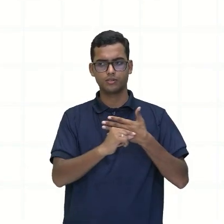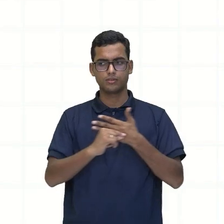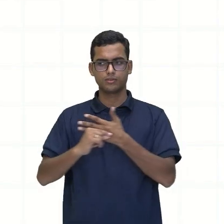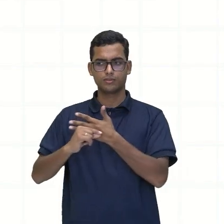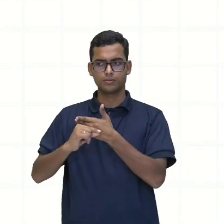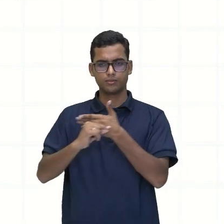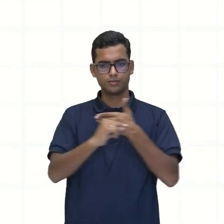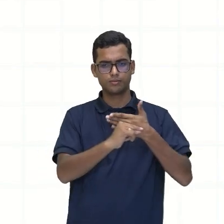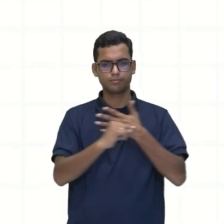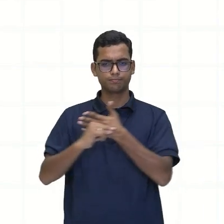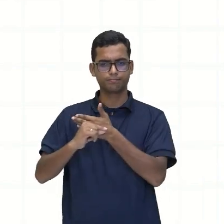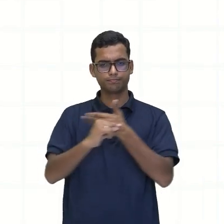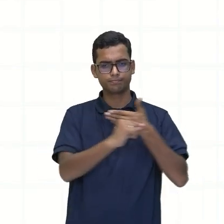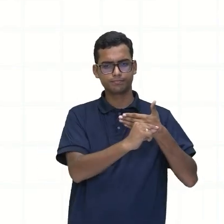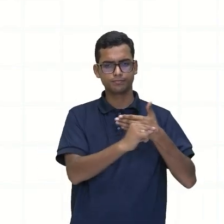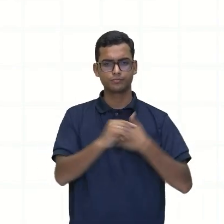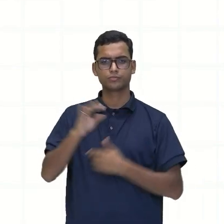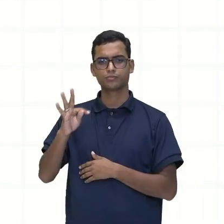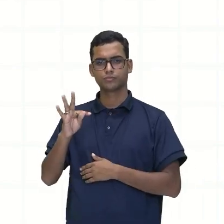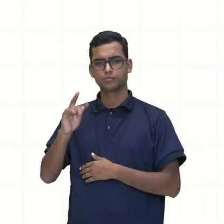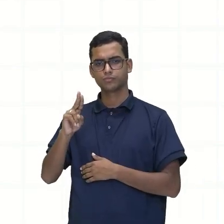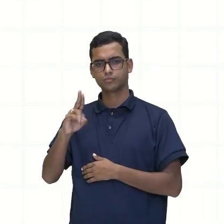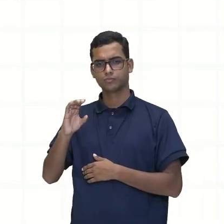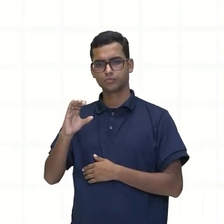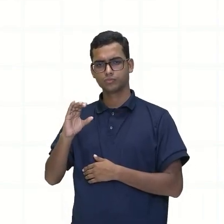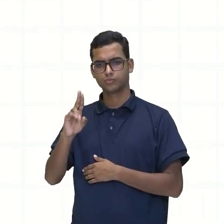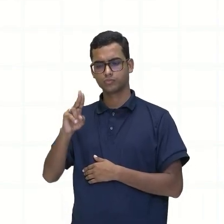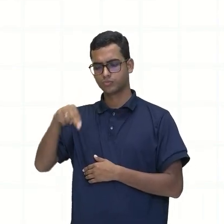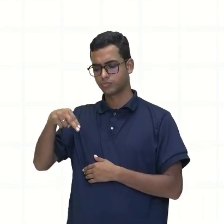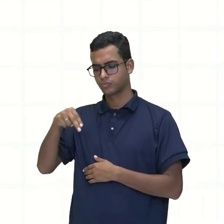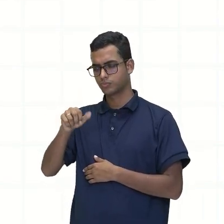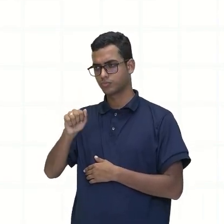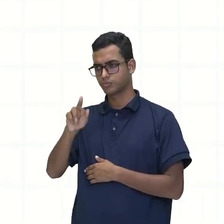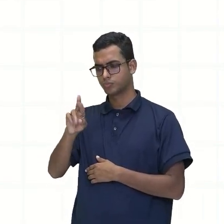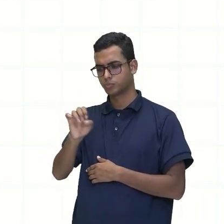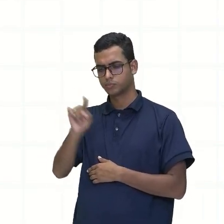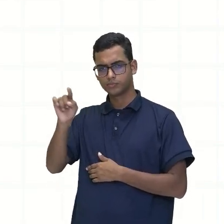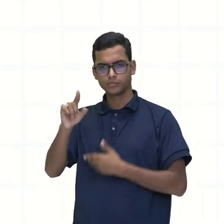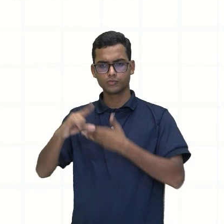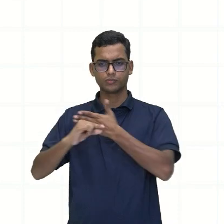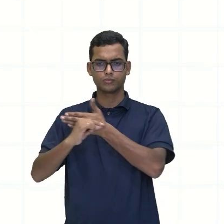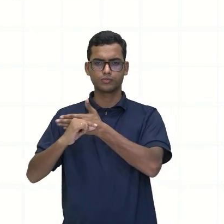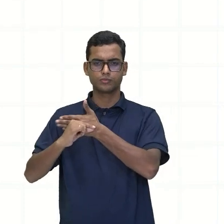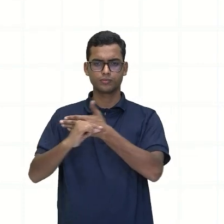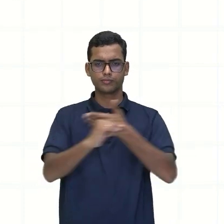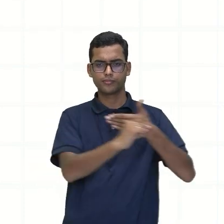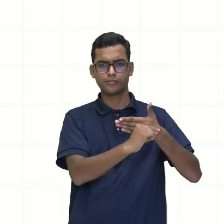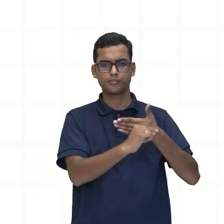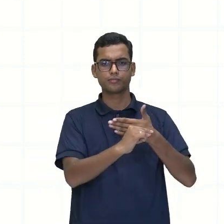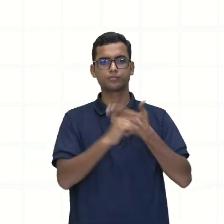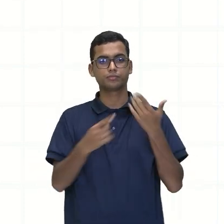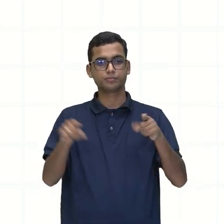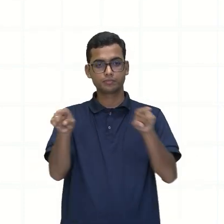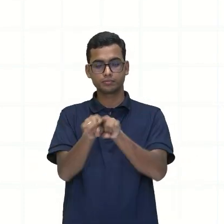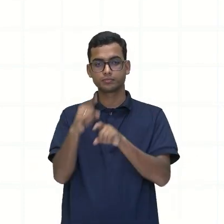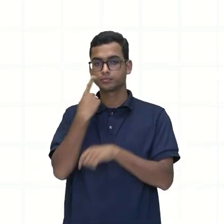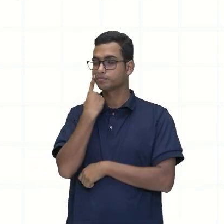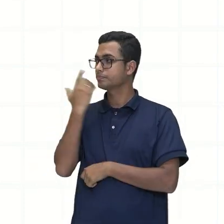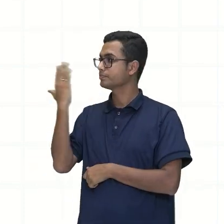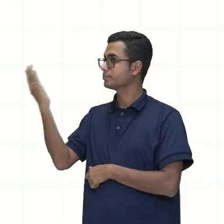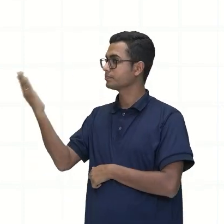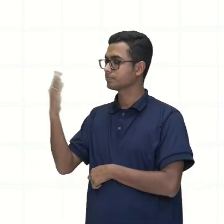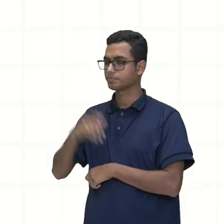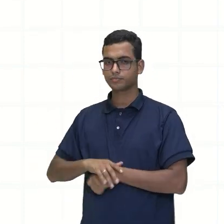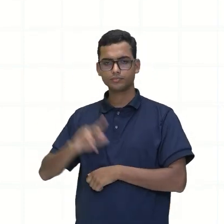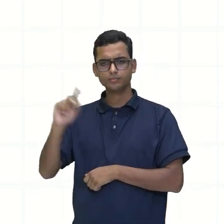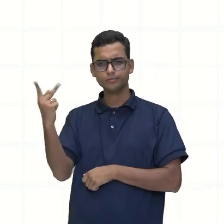né? É o sujeito e o verbo, tá? Sem os dois, não tem como fazer frase completa,